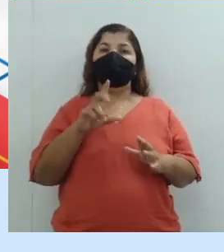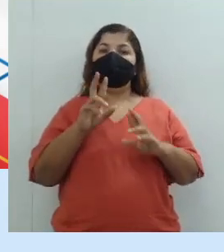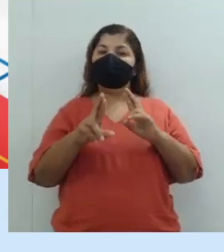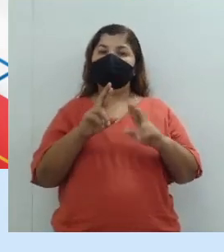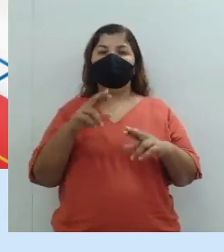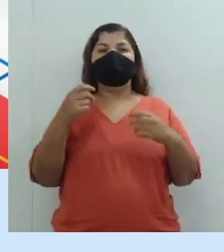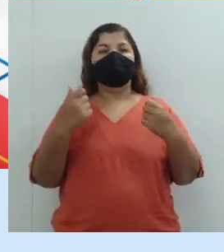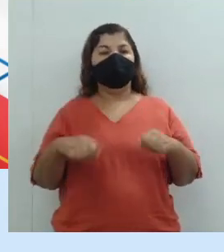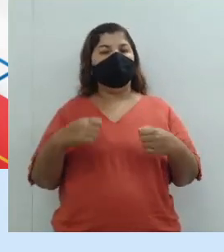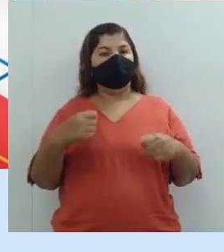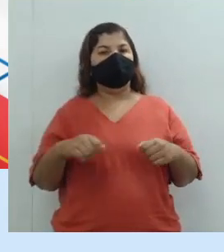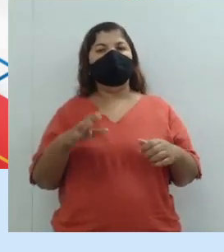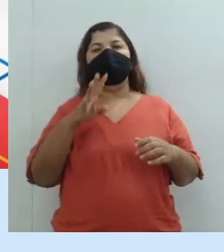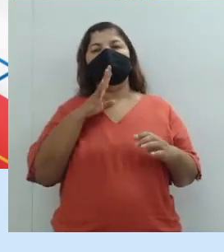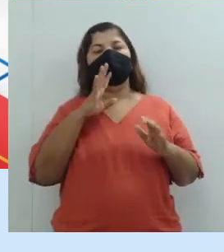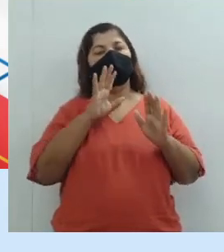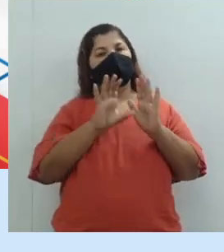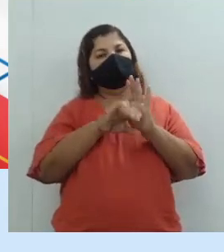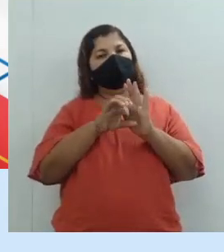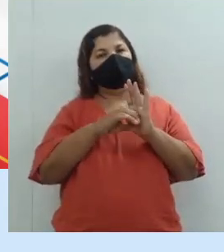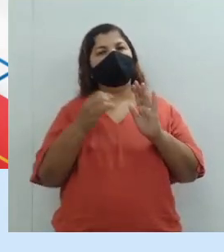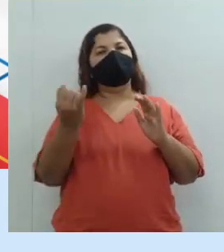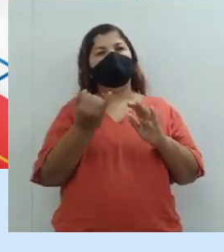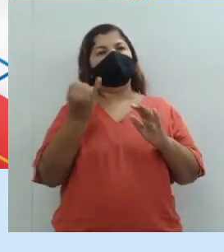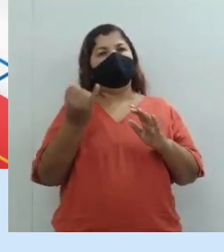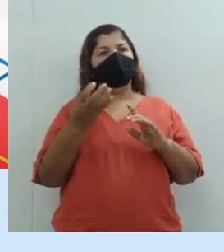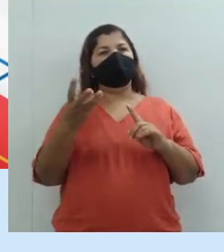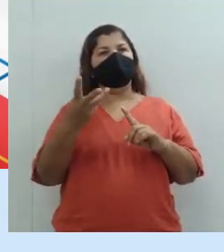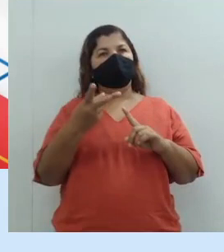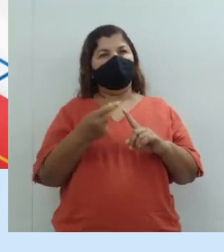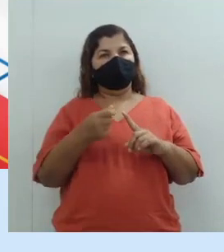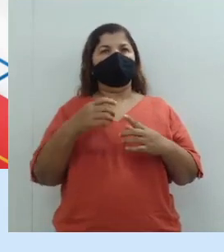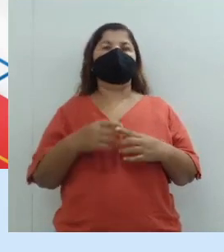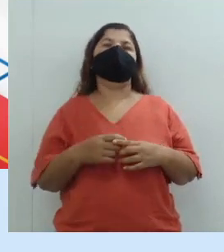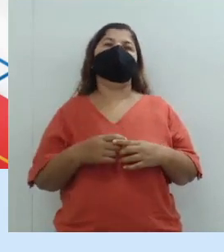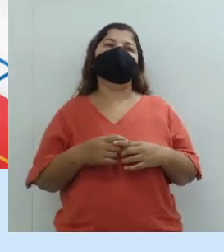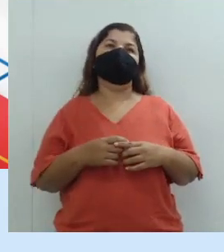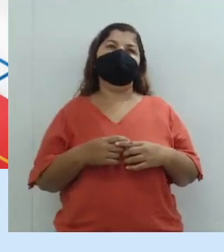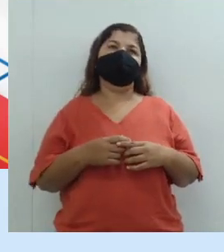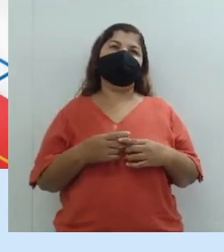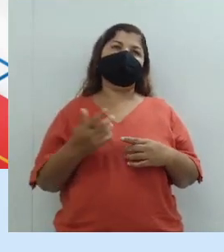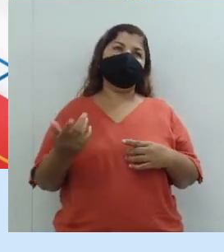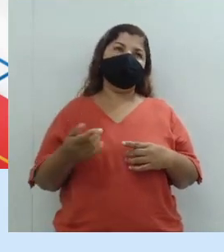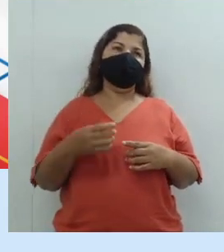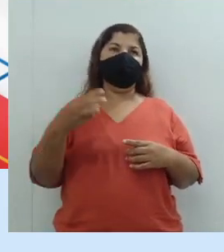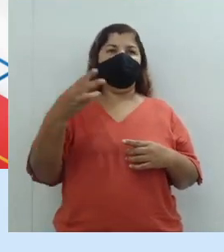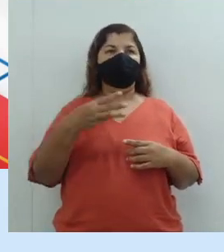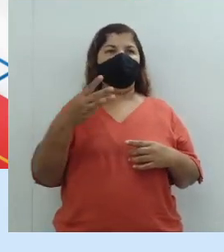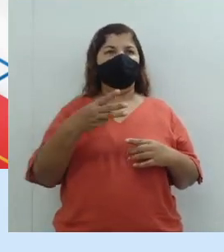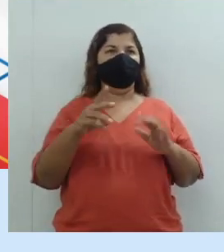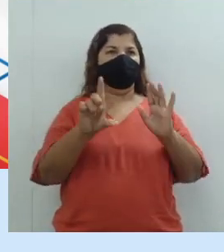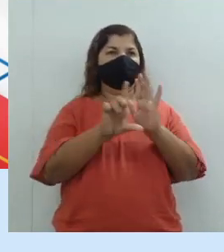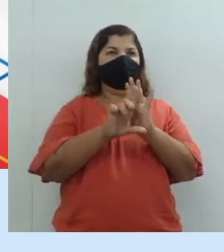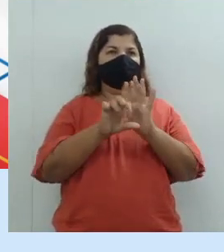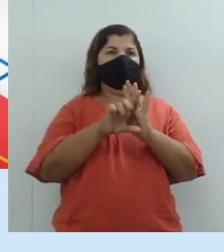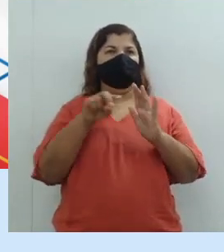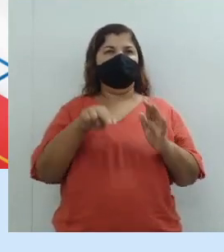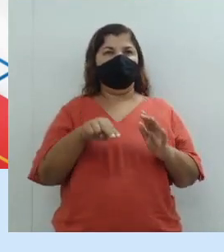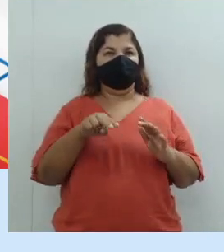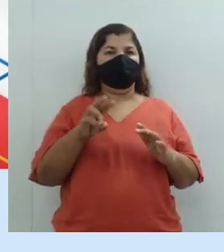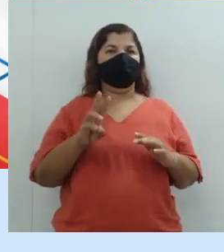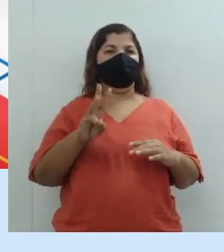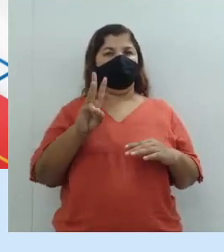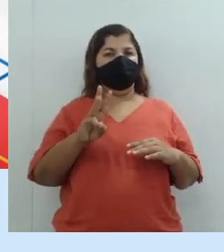conceitos fundamentais da física. E é isso que a gente vai ver agora. Exatamente a terceira lei de Newton, pessoal, que é a lei da ação